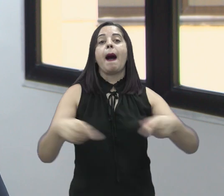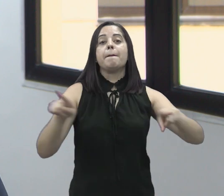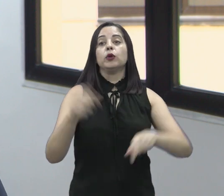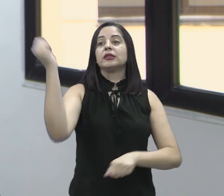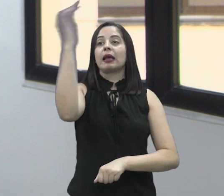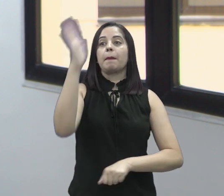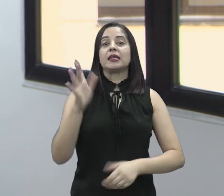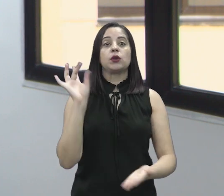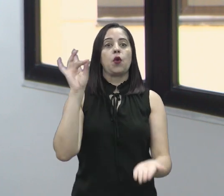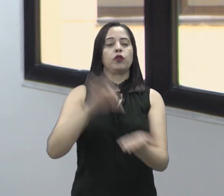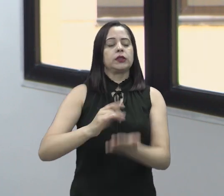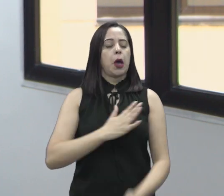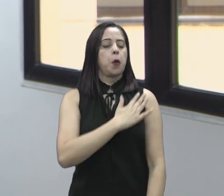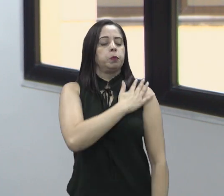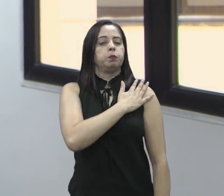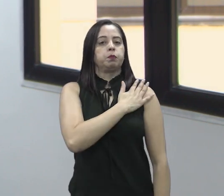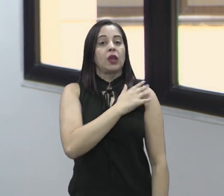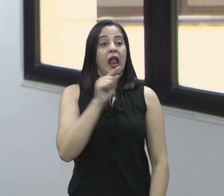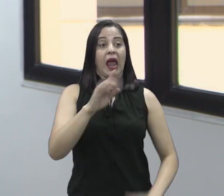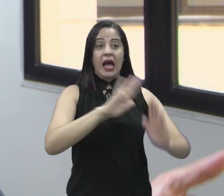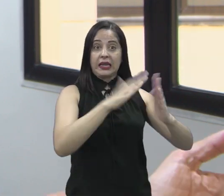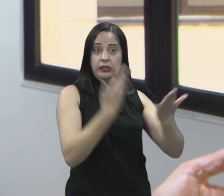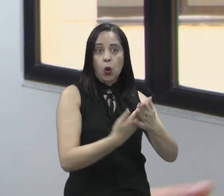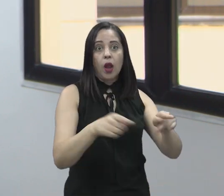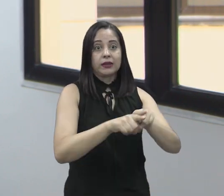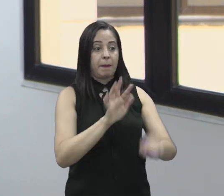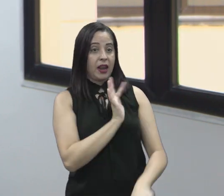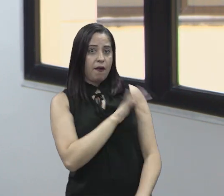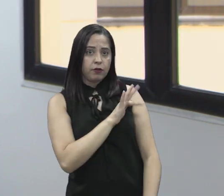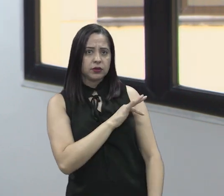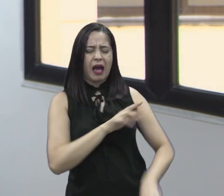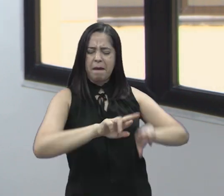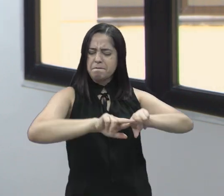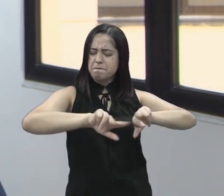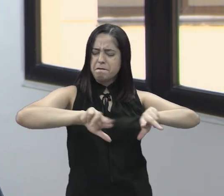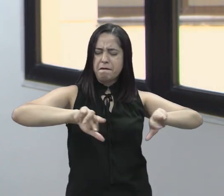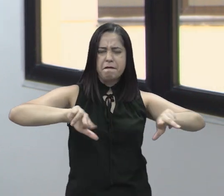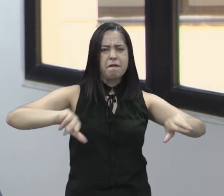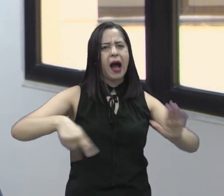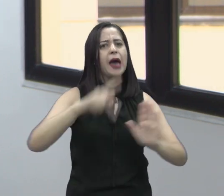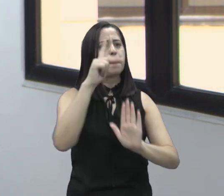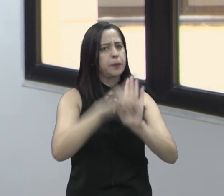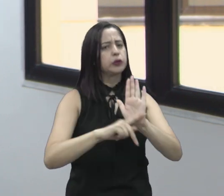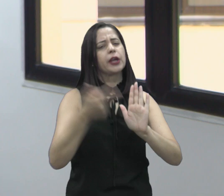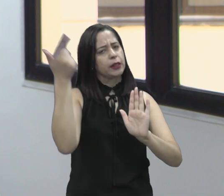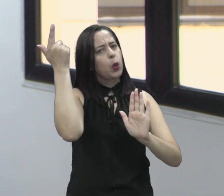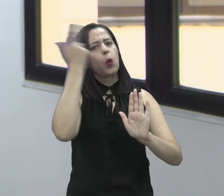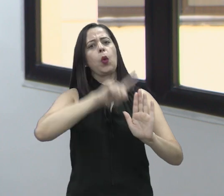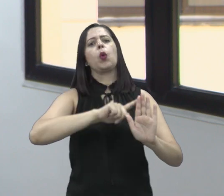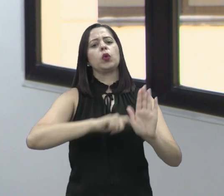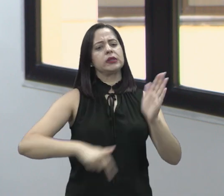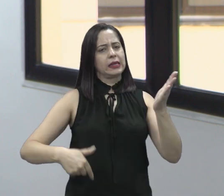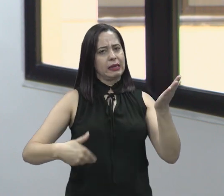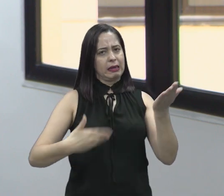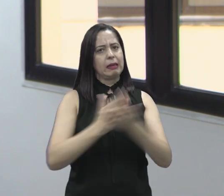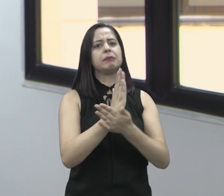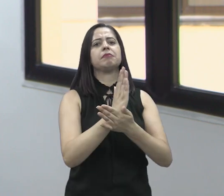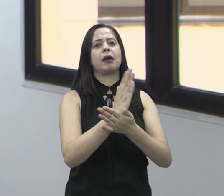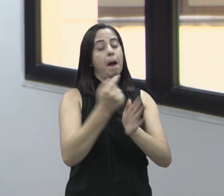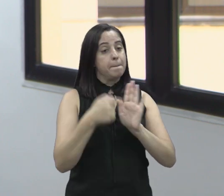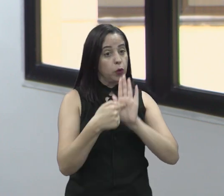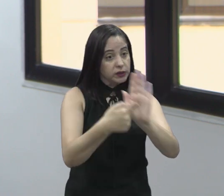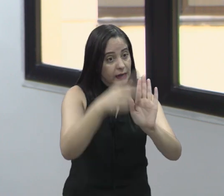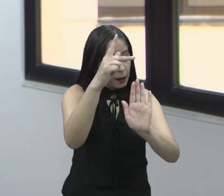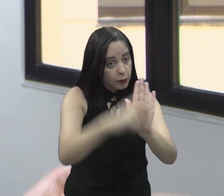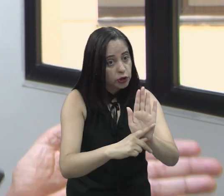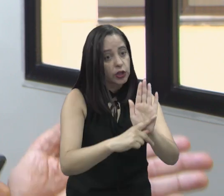nas escolas e também nas unidades da Fundas, o Bosque da Memória. Então foram momentos marcantes que a gente conseguiu apresentar